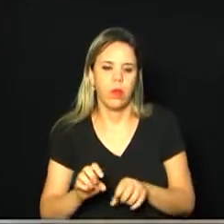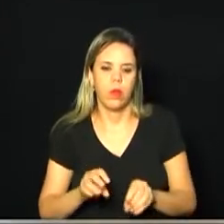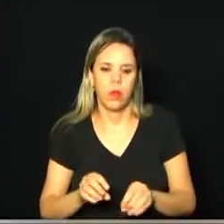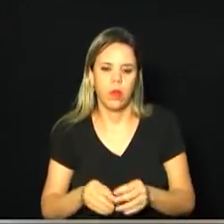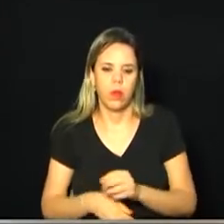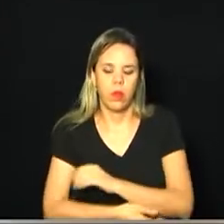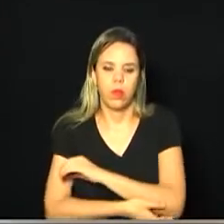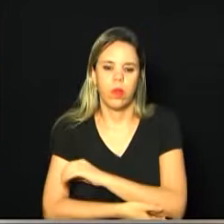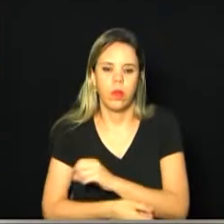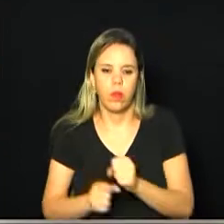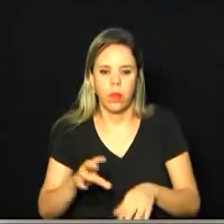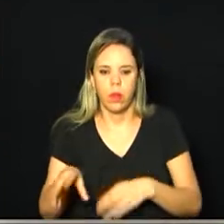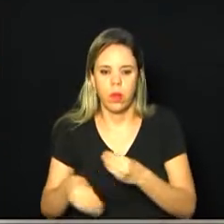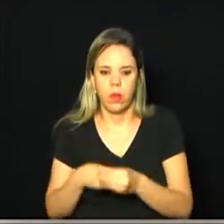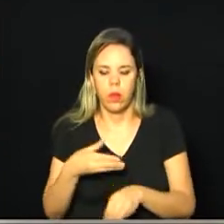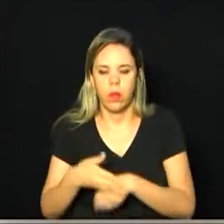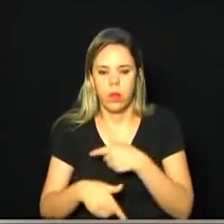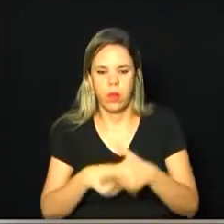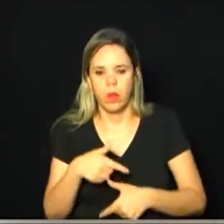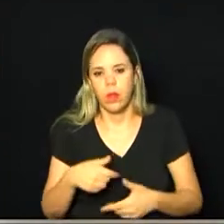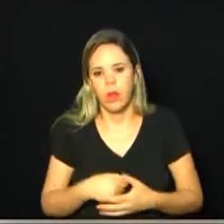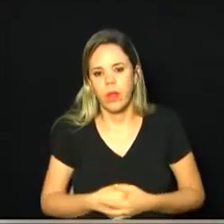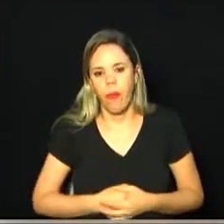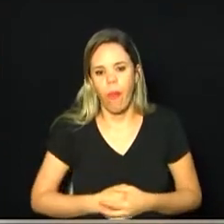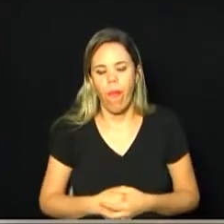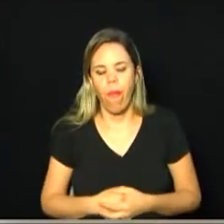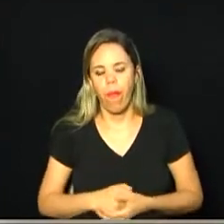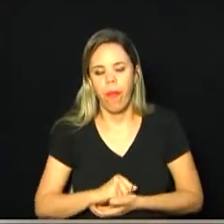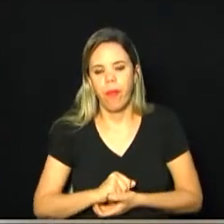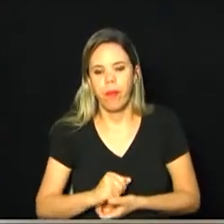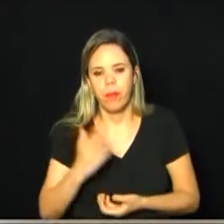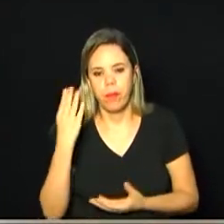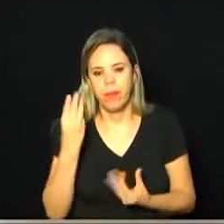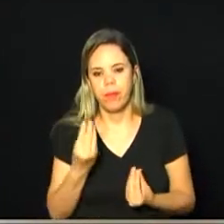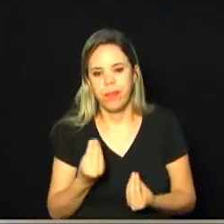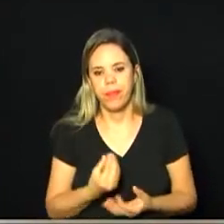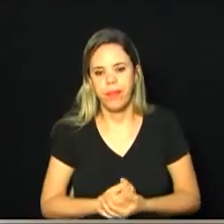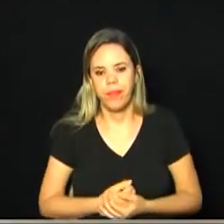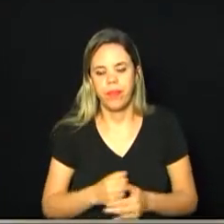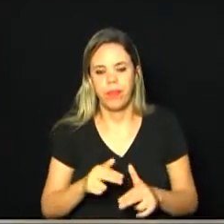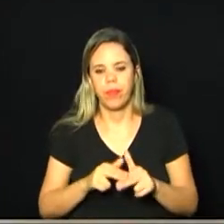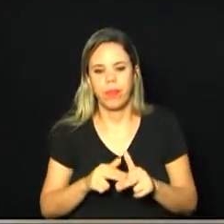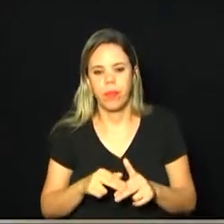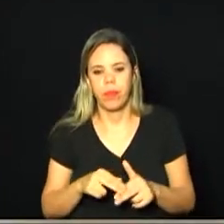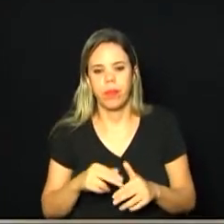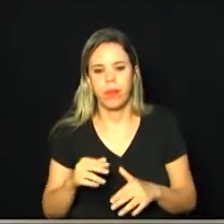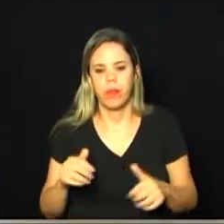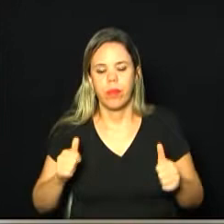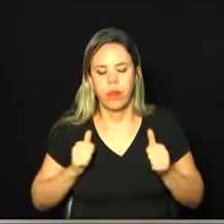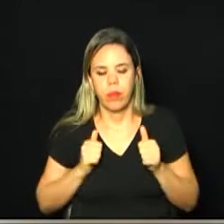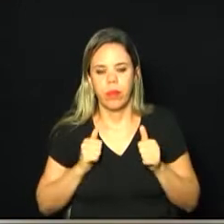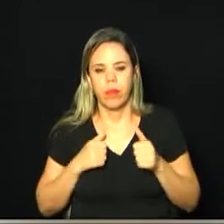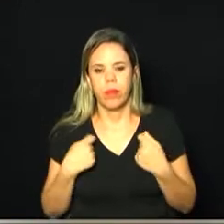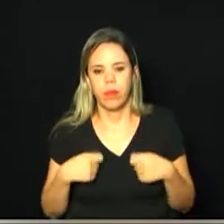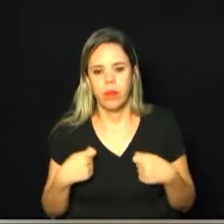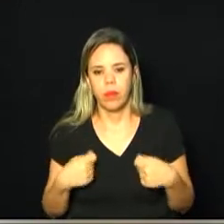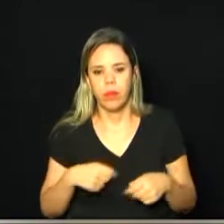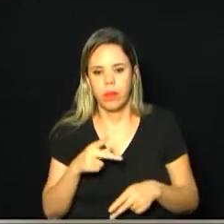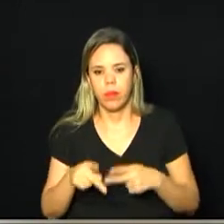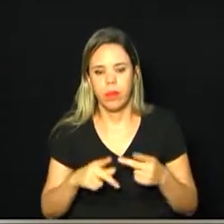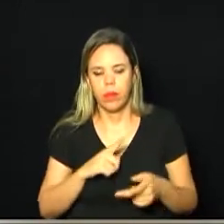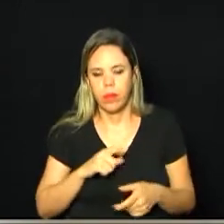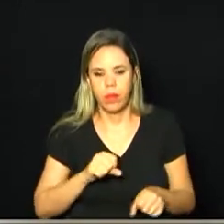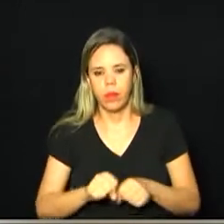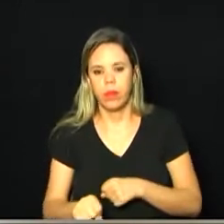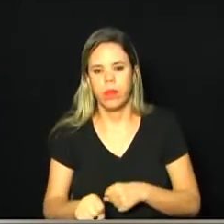de educação para poder se inserir no mercado de trabalho porque a gente sabe muito bem que por conta até de desemprego é necessário que as pessoas